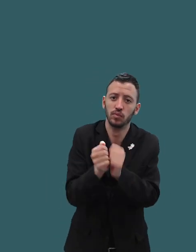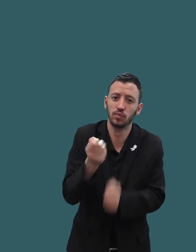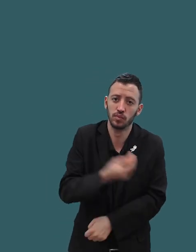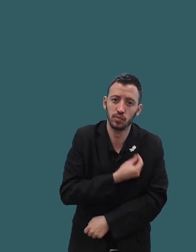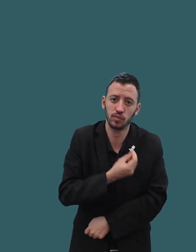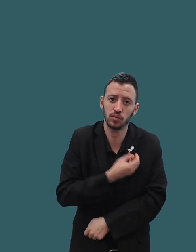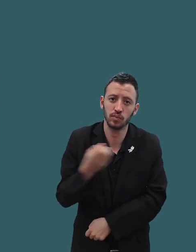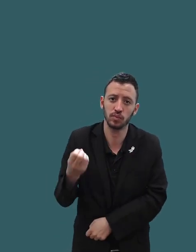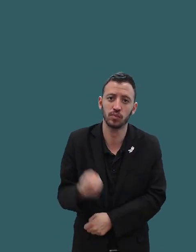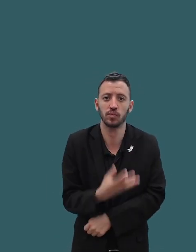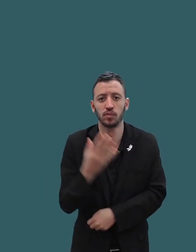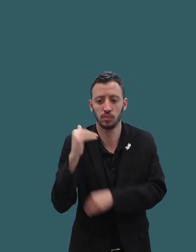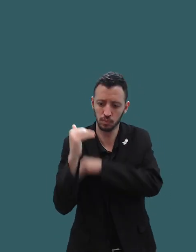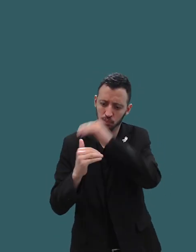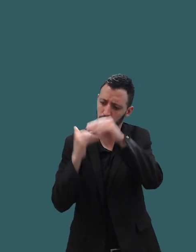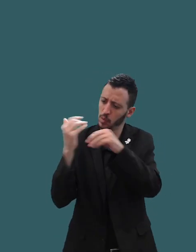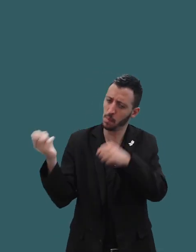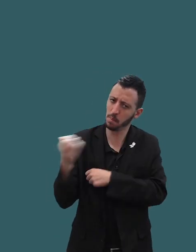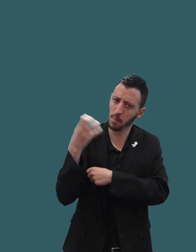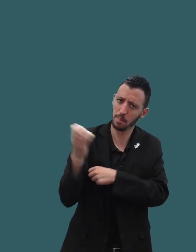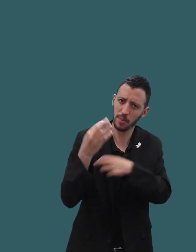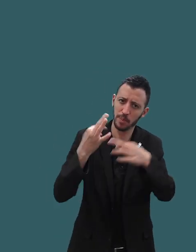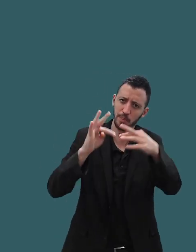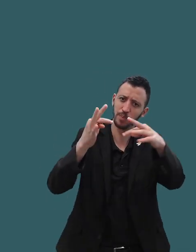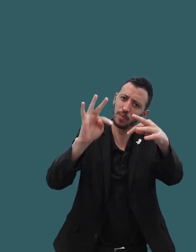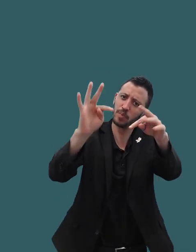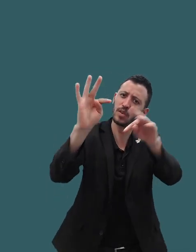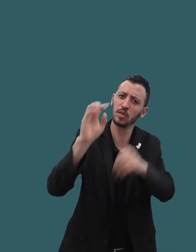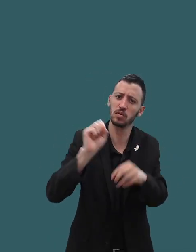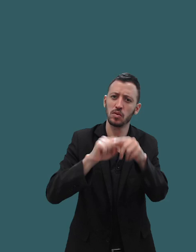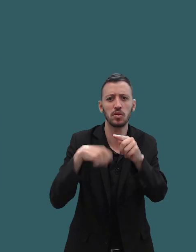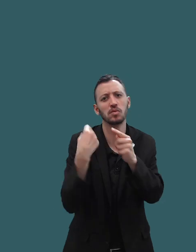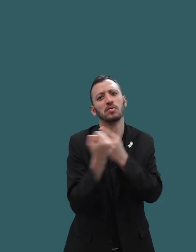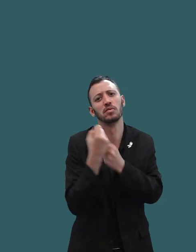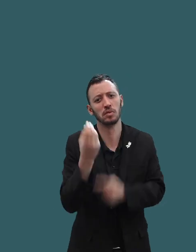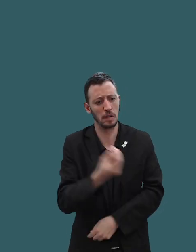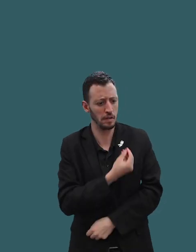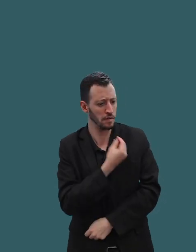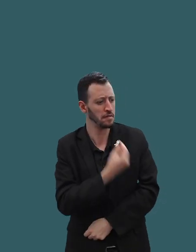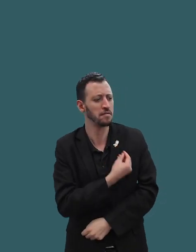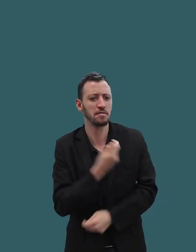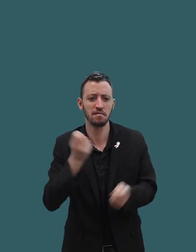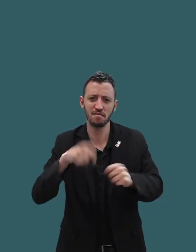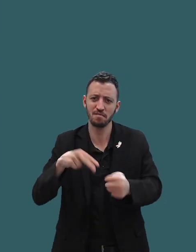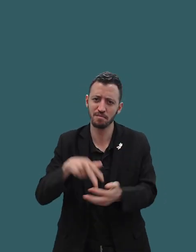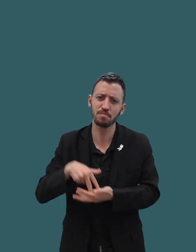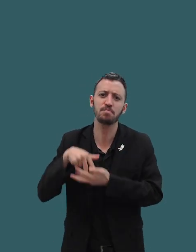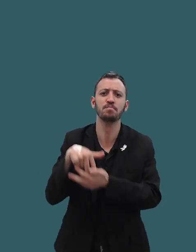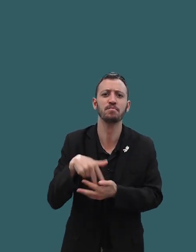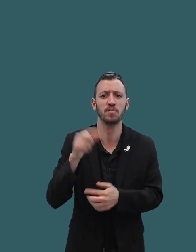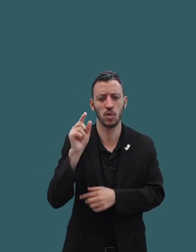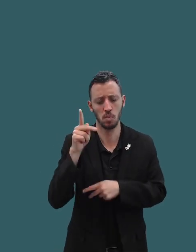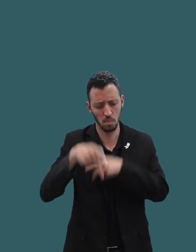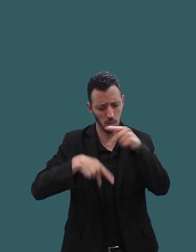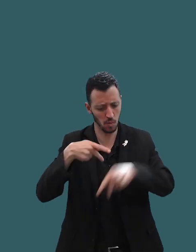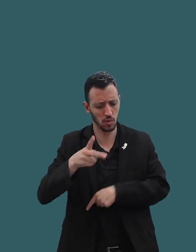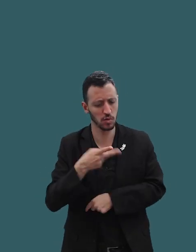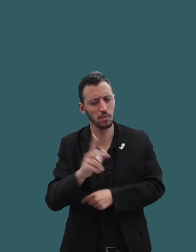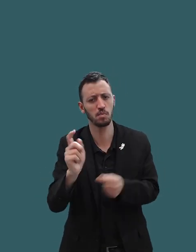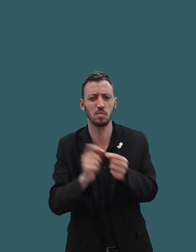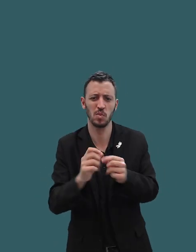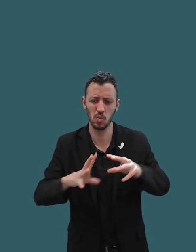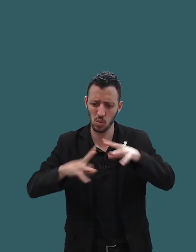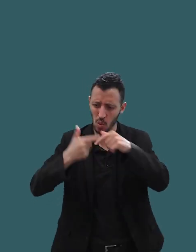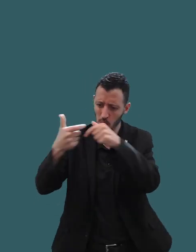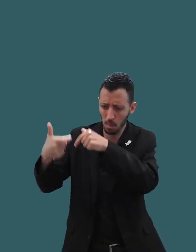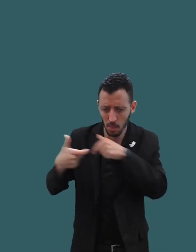condições inóspitas desenvolvendo tecnologias. Tecnologias sociais de sobrevivência permanente. Isso o povo tem feito sobejamente em todo